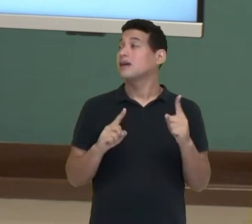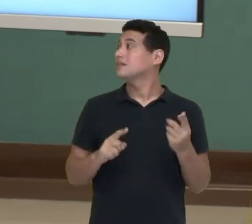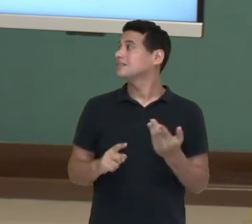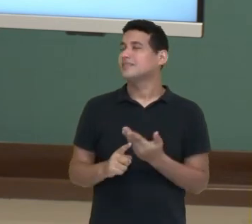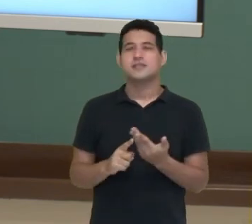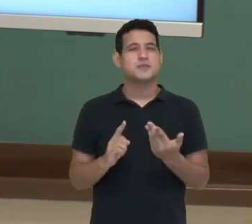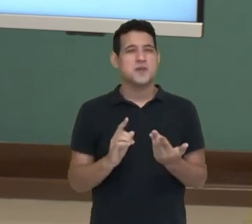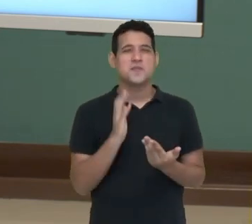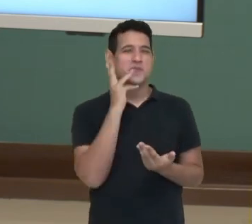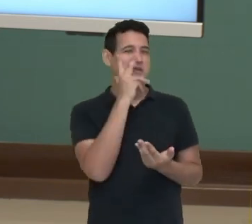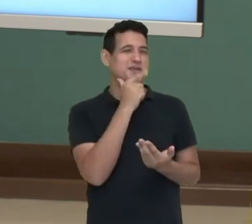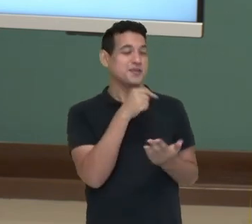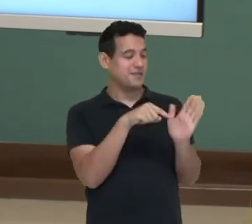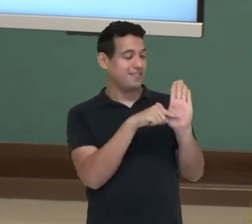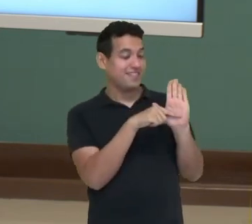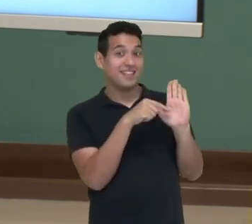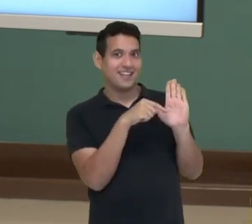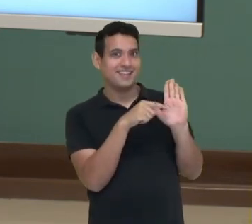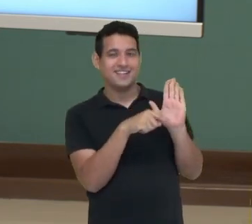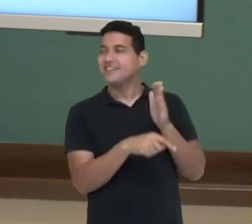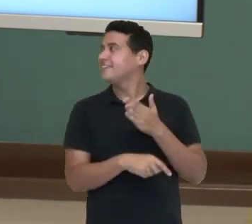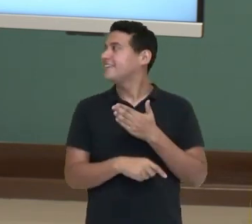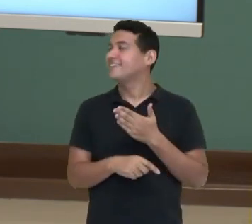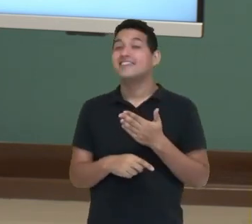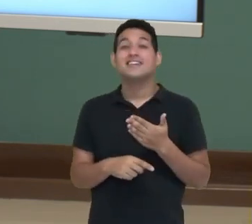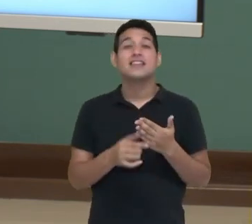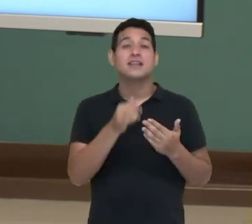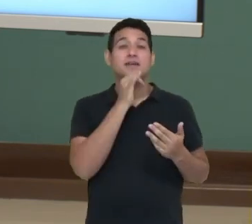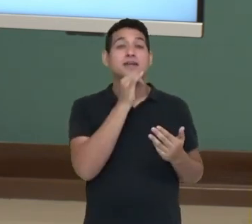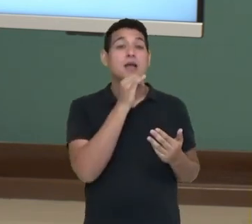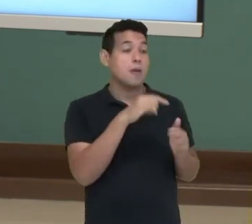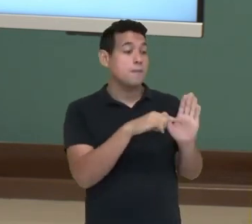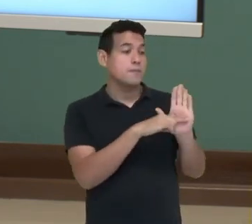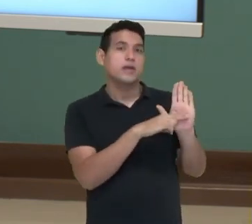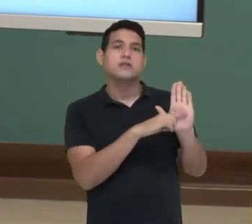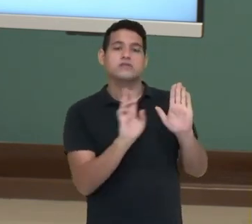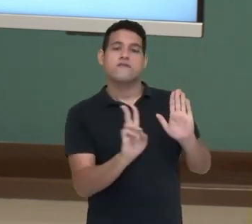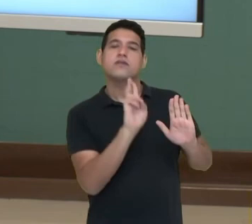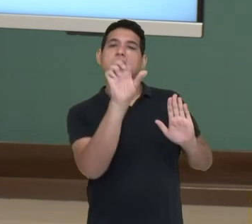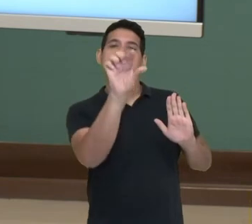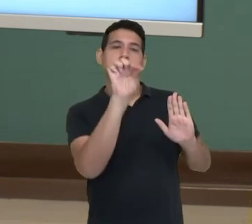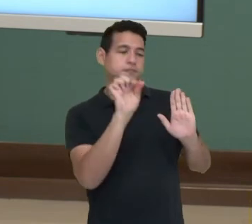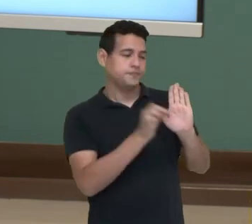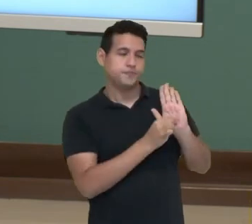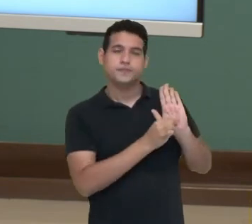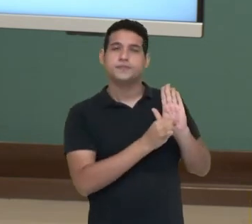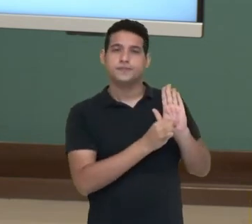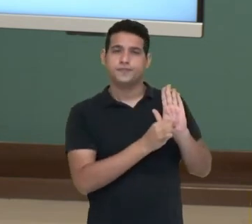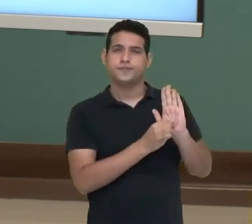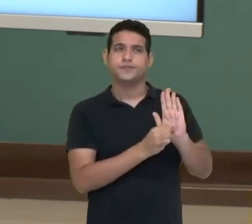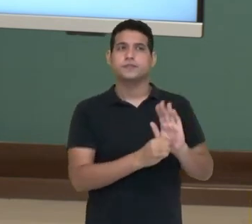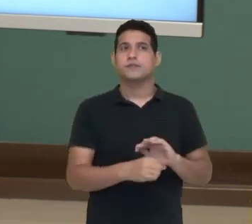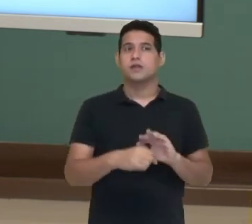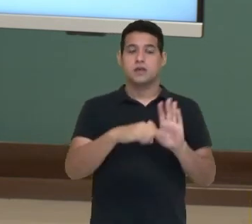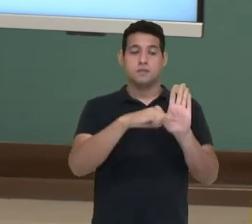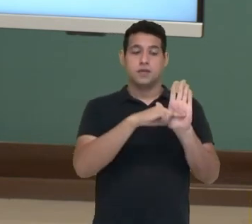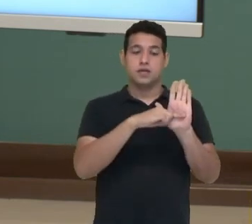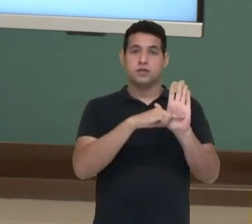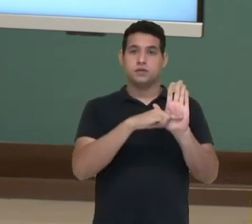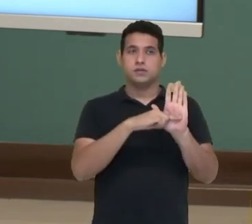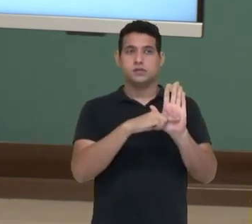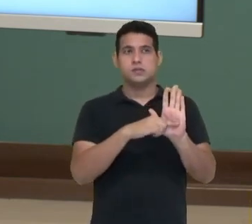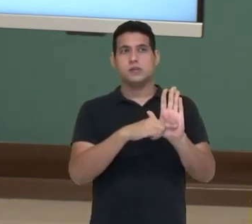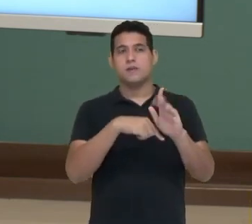lindo sinal ali de menos. Tá bom? E é menos o valor que você chutou, que você atribuiu. Então, menos 1 mais